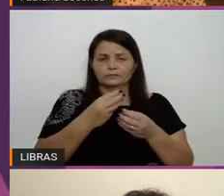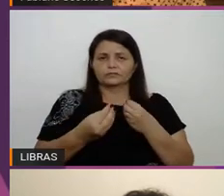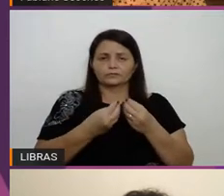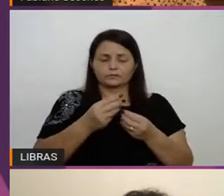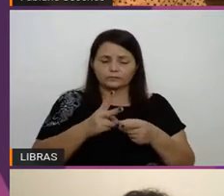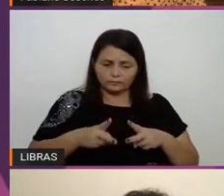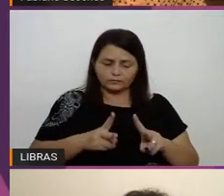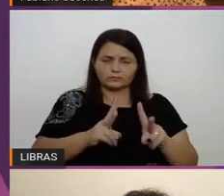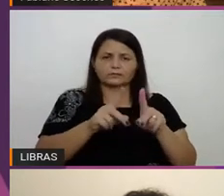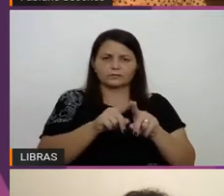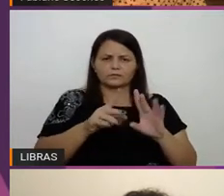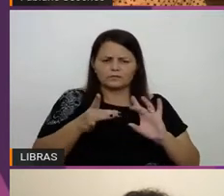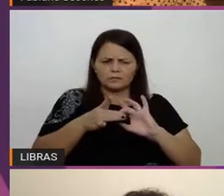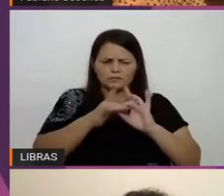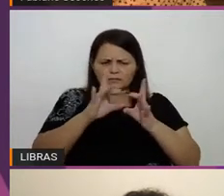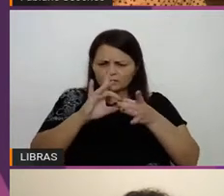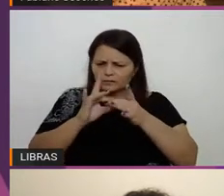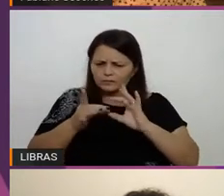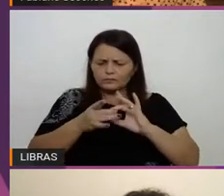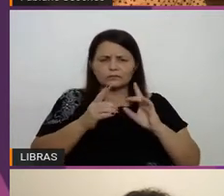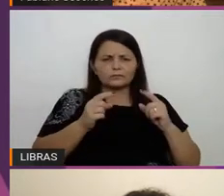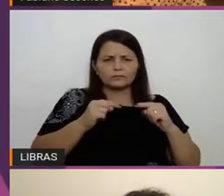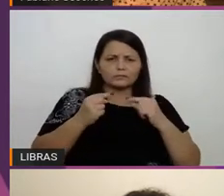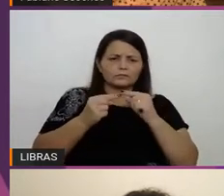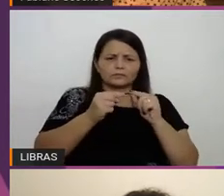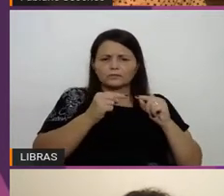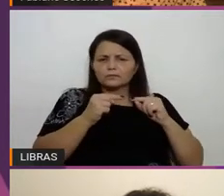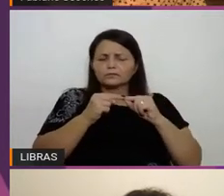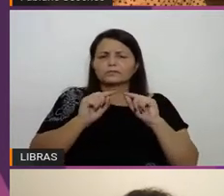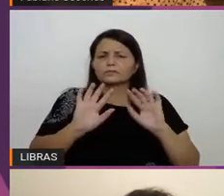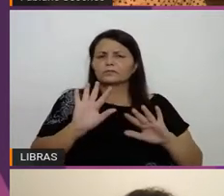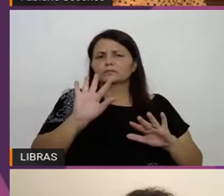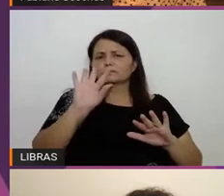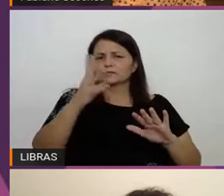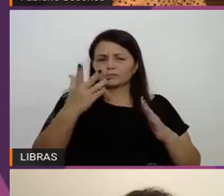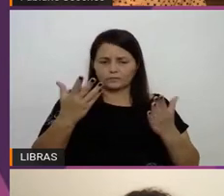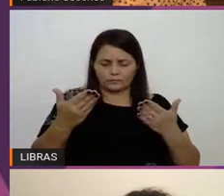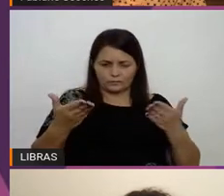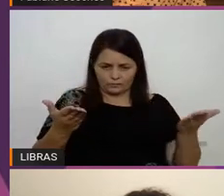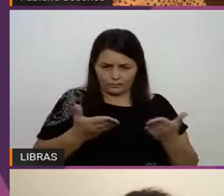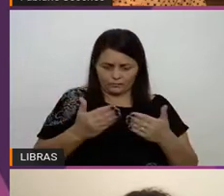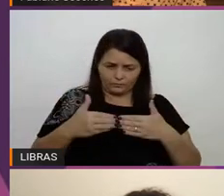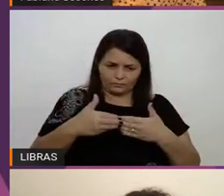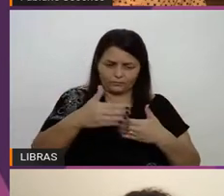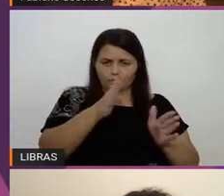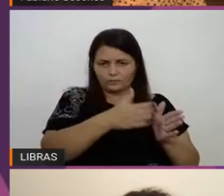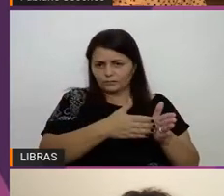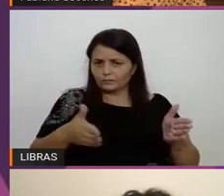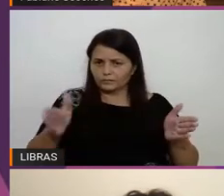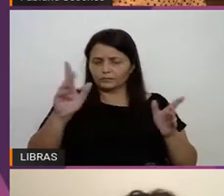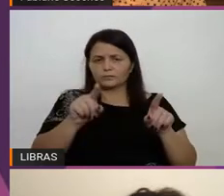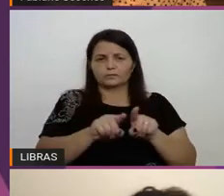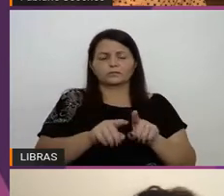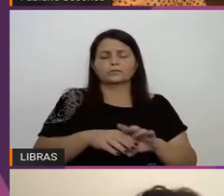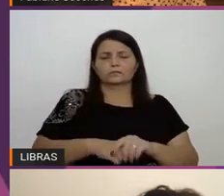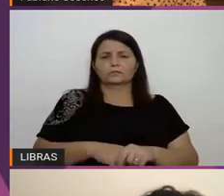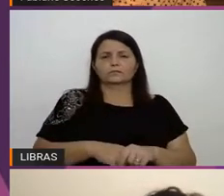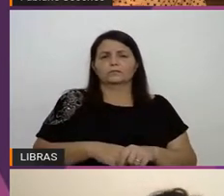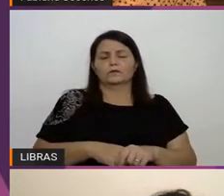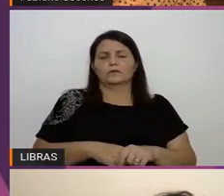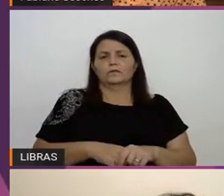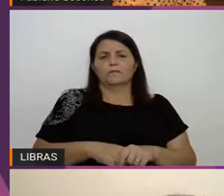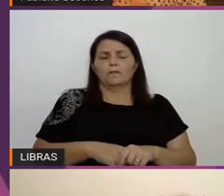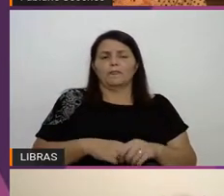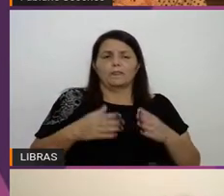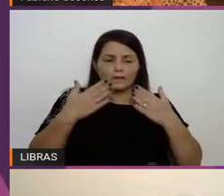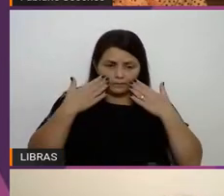estar sempre Muito obrigado ao que está passando no nosso nossos sei que